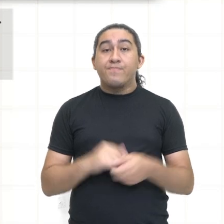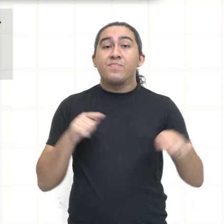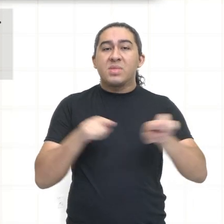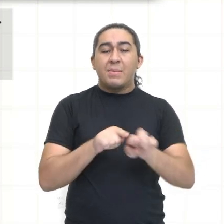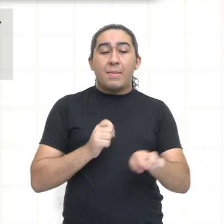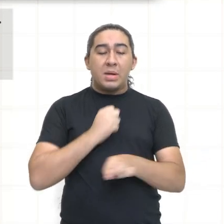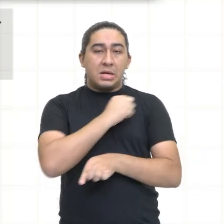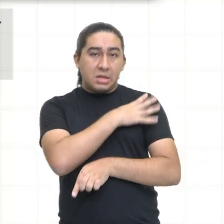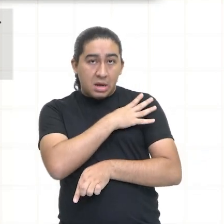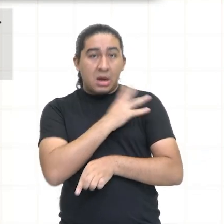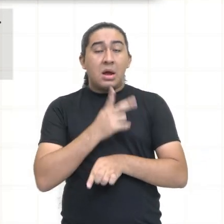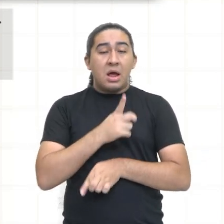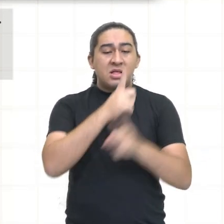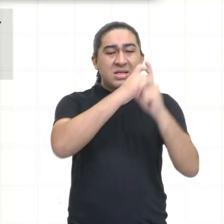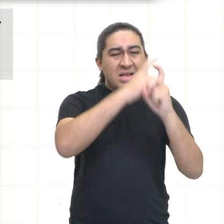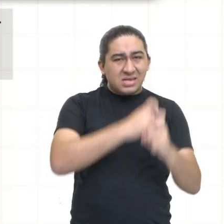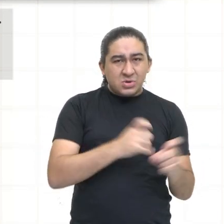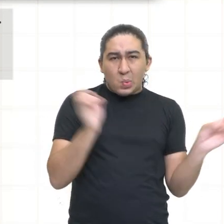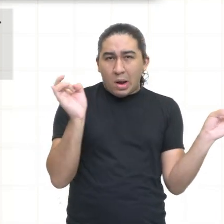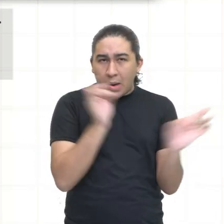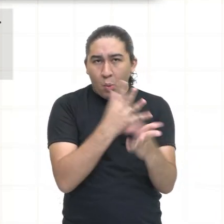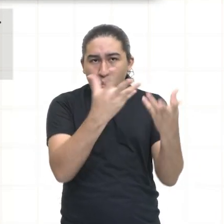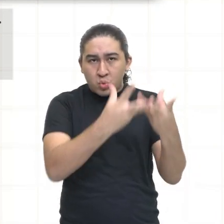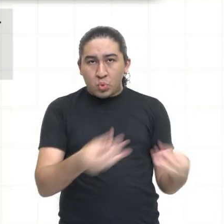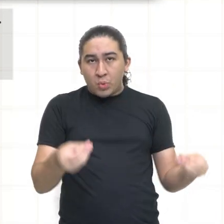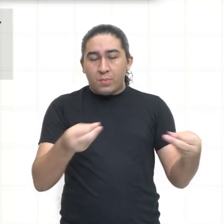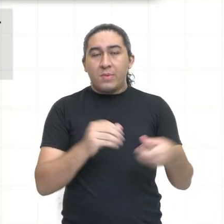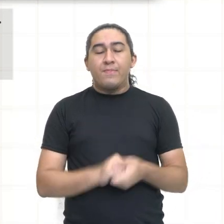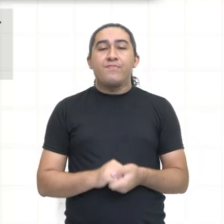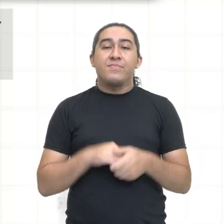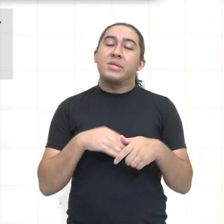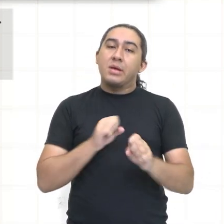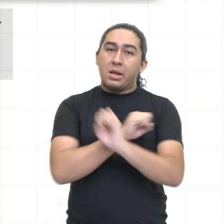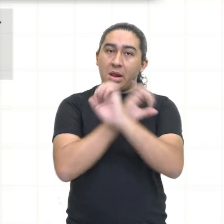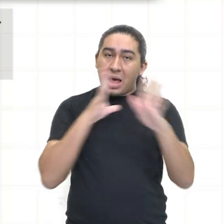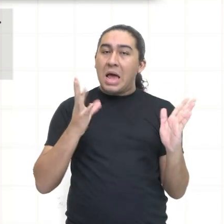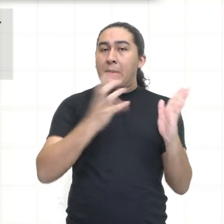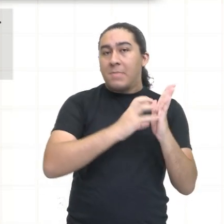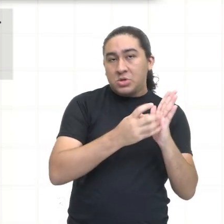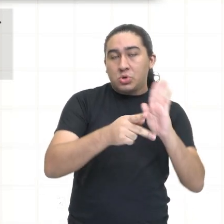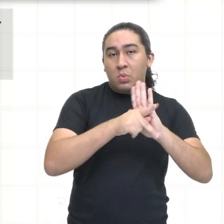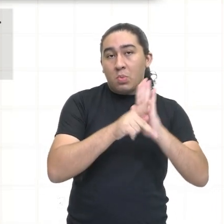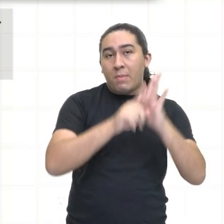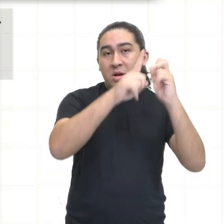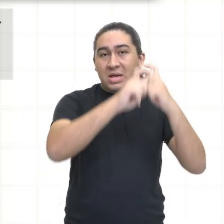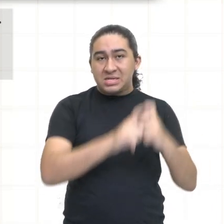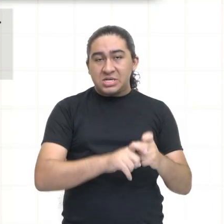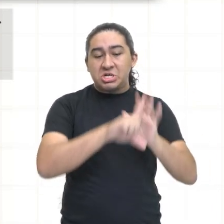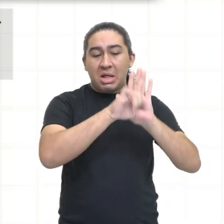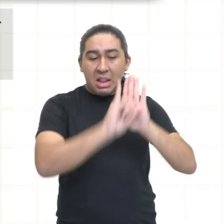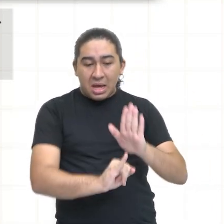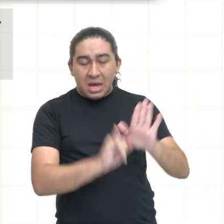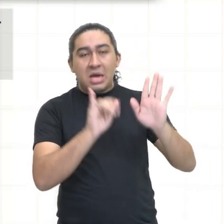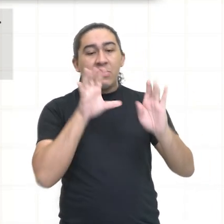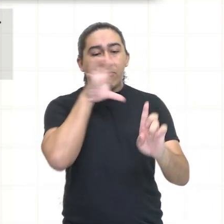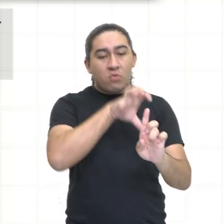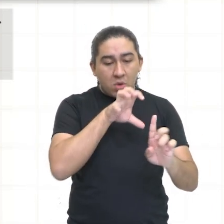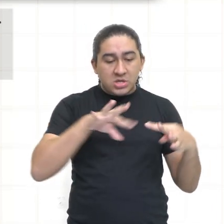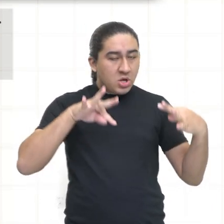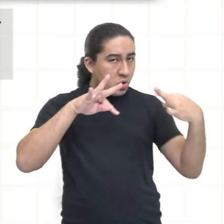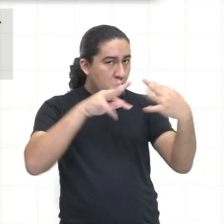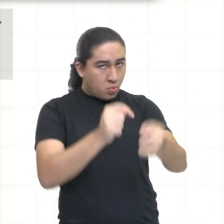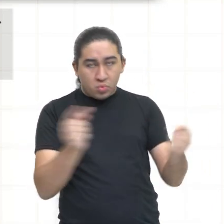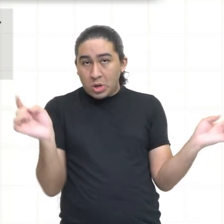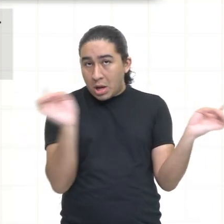Desnazificação e desmilitarização. Eliminação, claro, do partido nazista, das leis nazistas e das